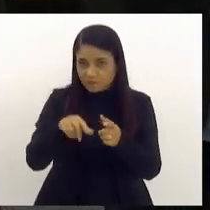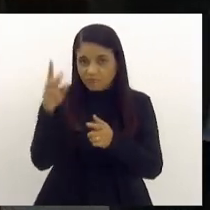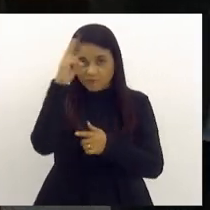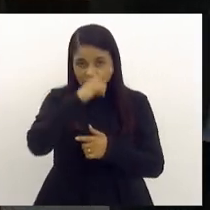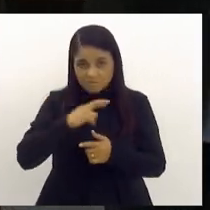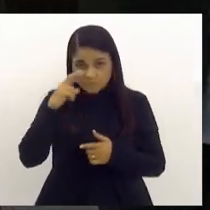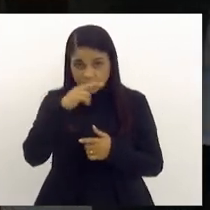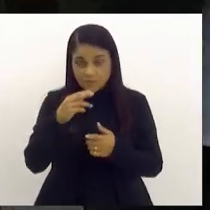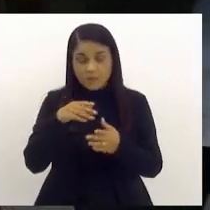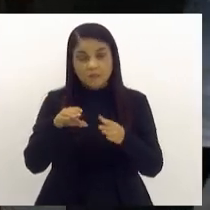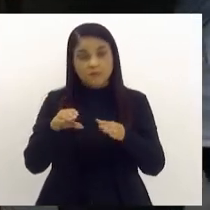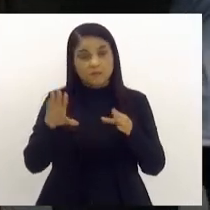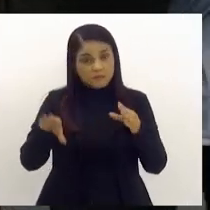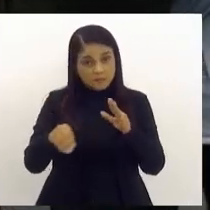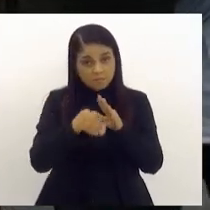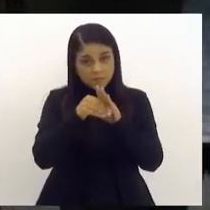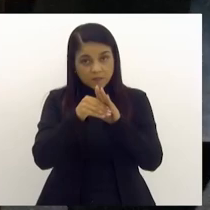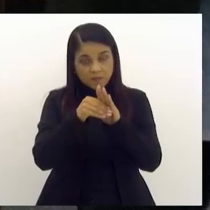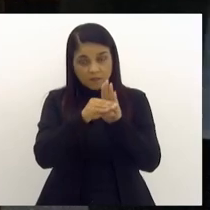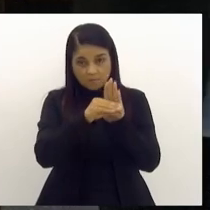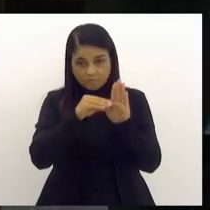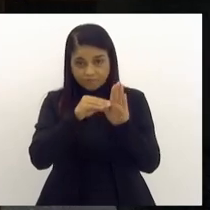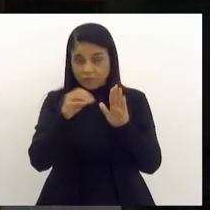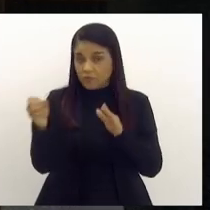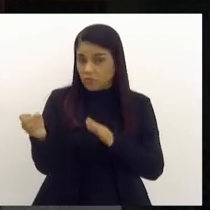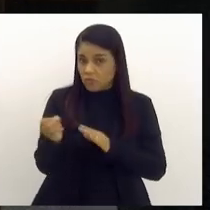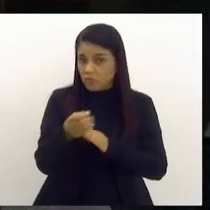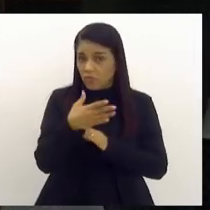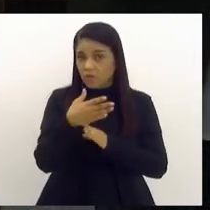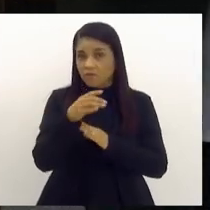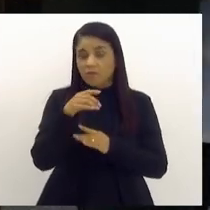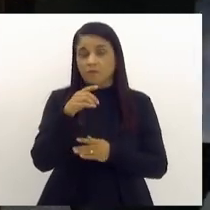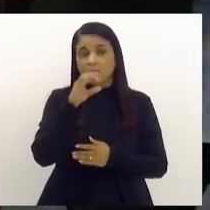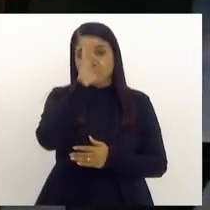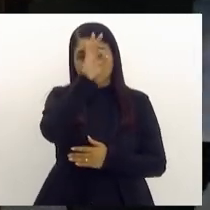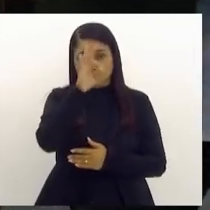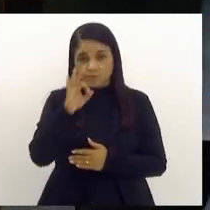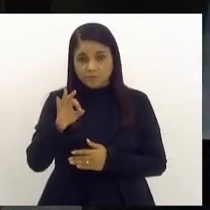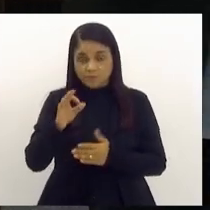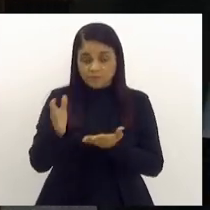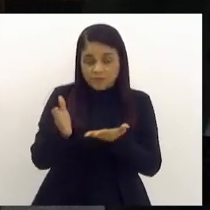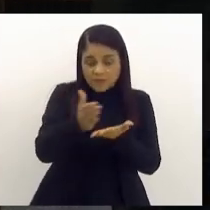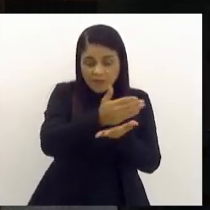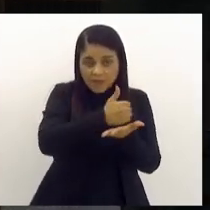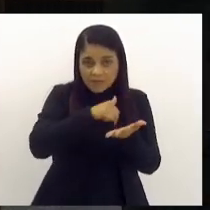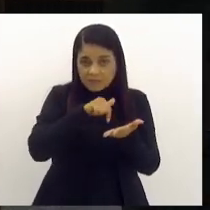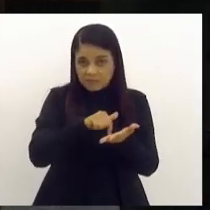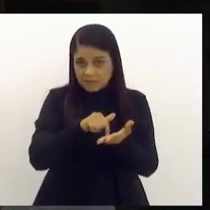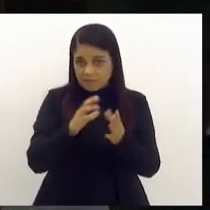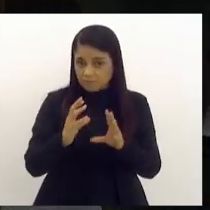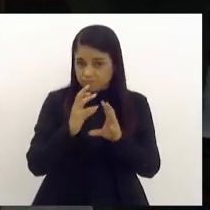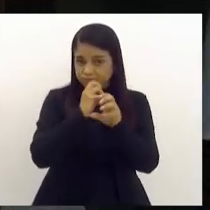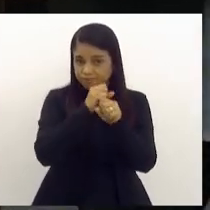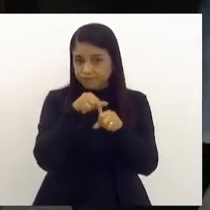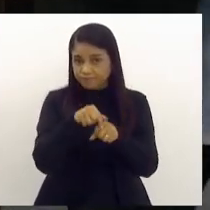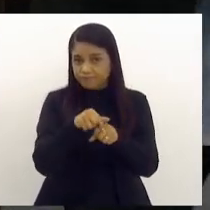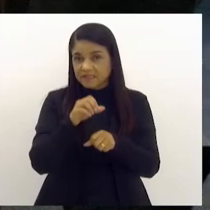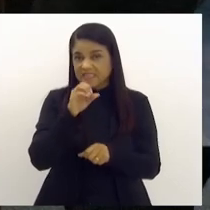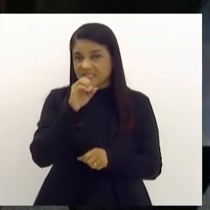Nessa emenda constitucional nova, o percentual da receita corrente líquida é